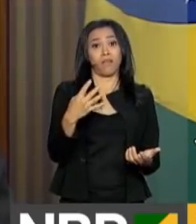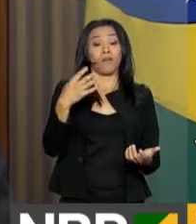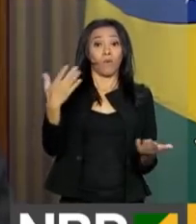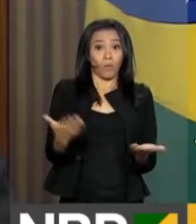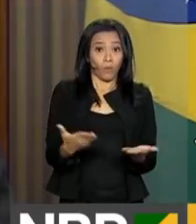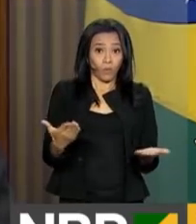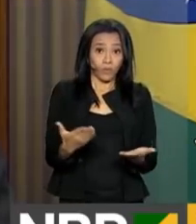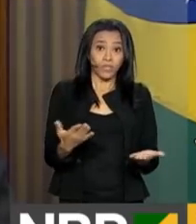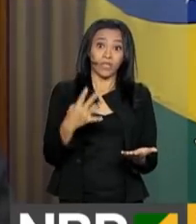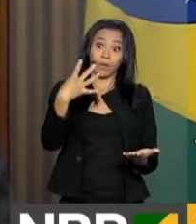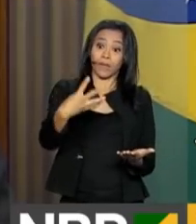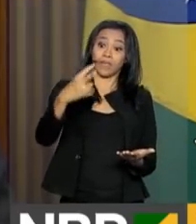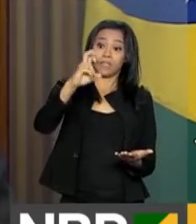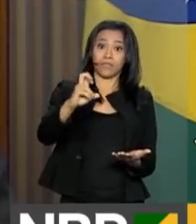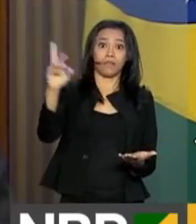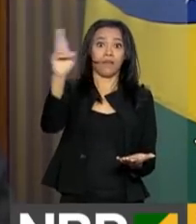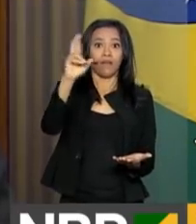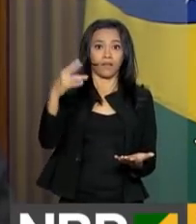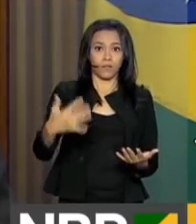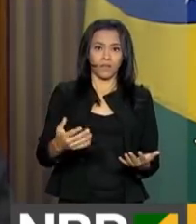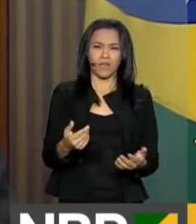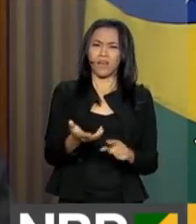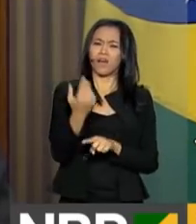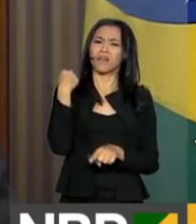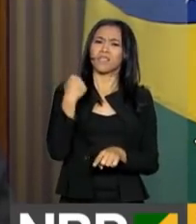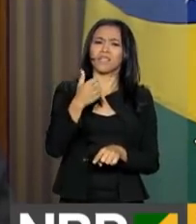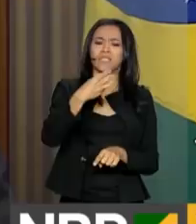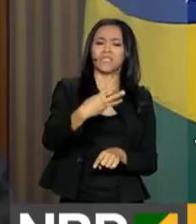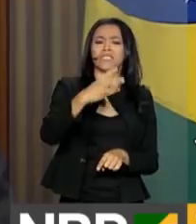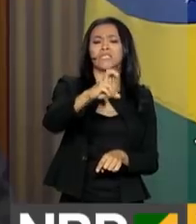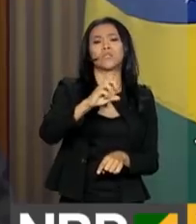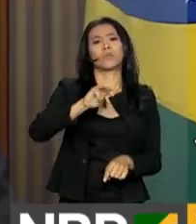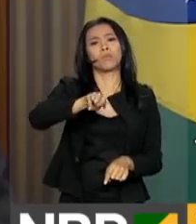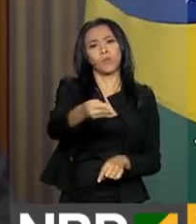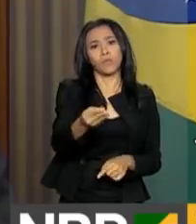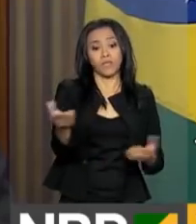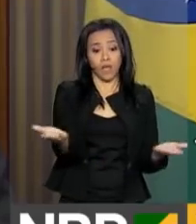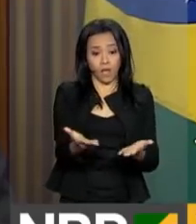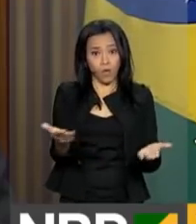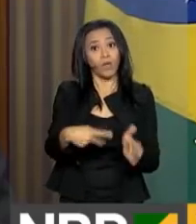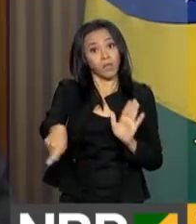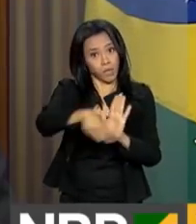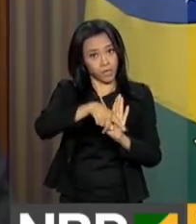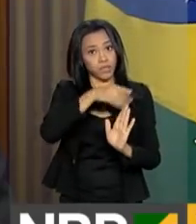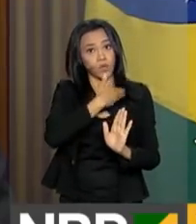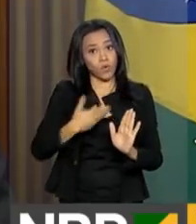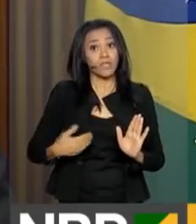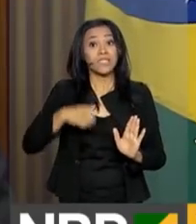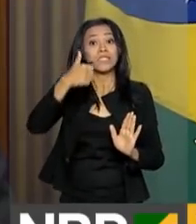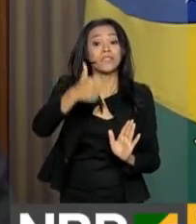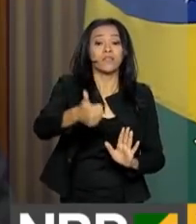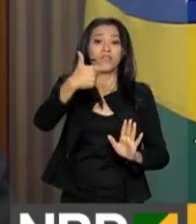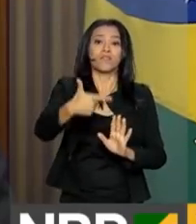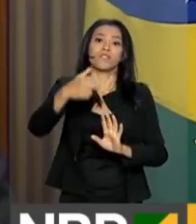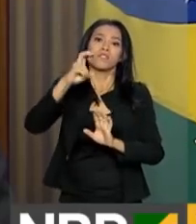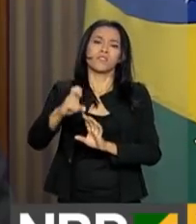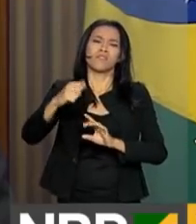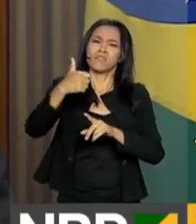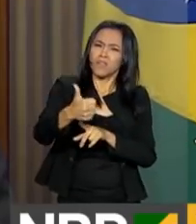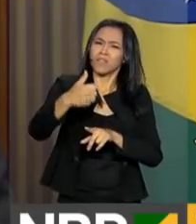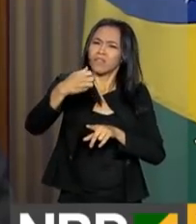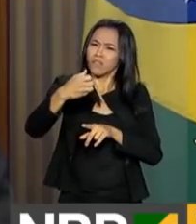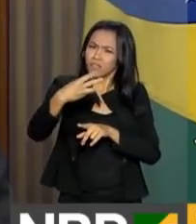portanto o patrimônio que é em torno de 35 milhões passou a ser um patrimônio naturalmente público de 125 135